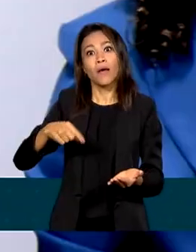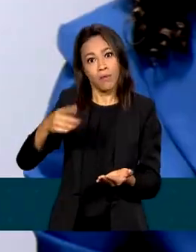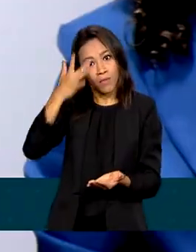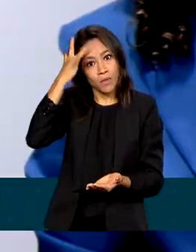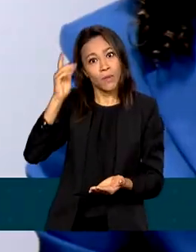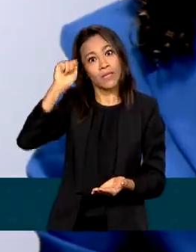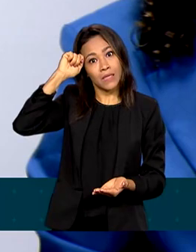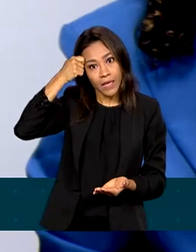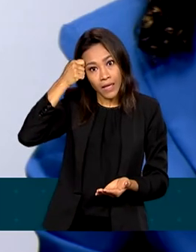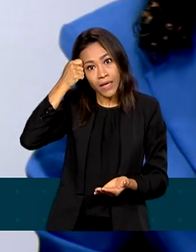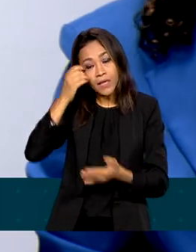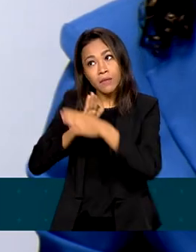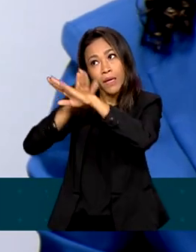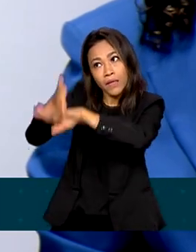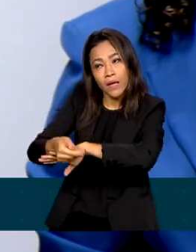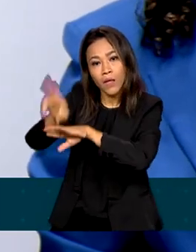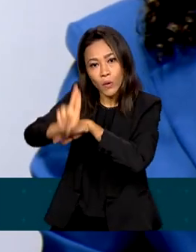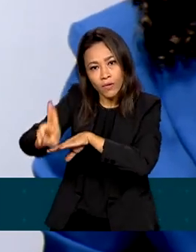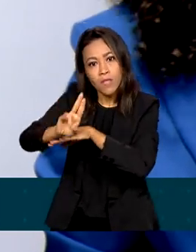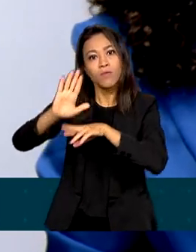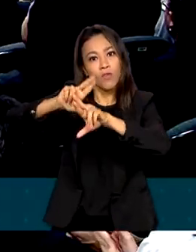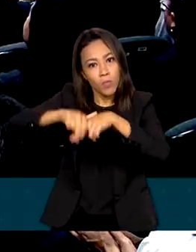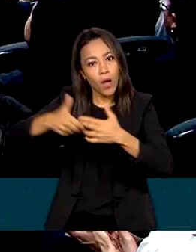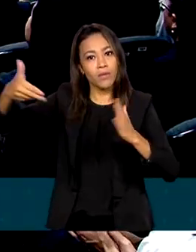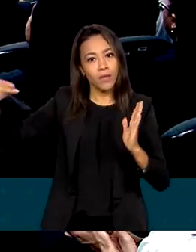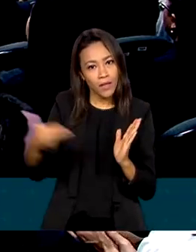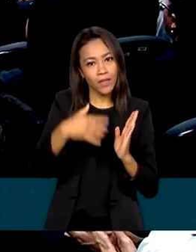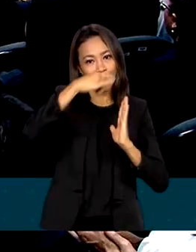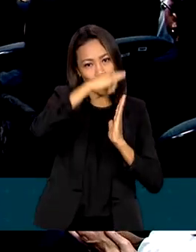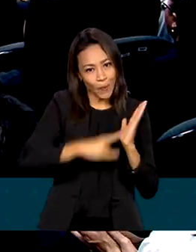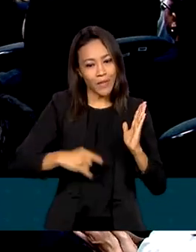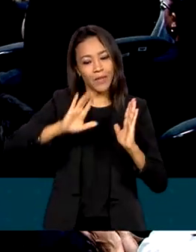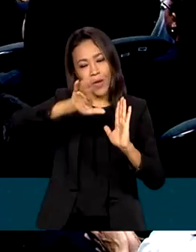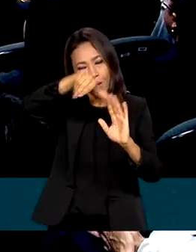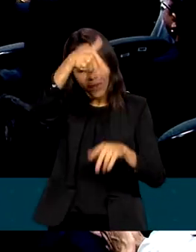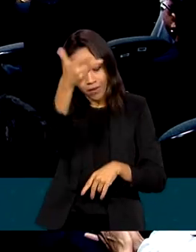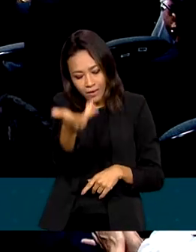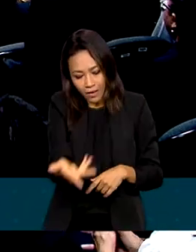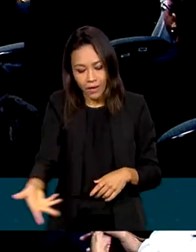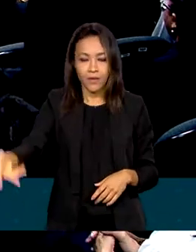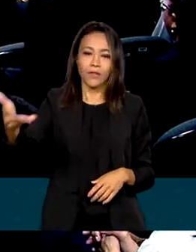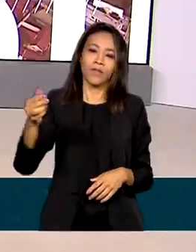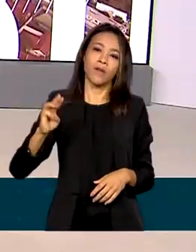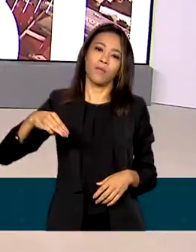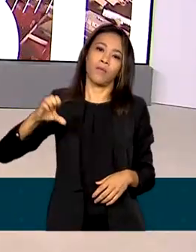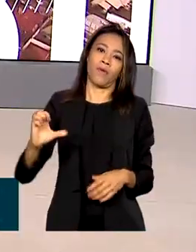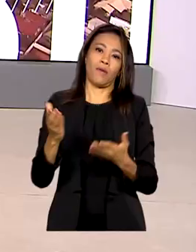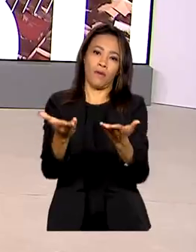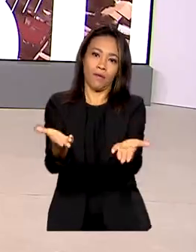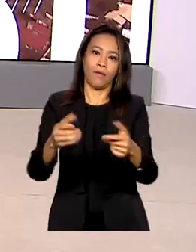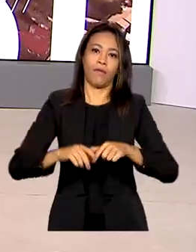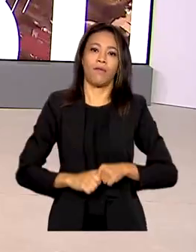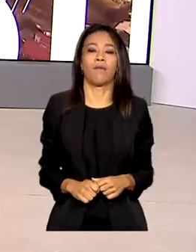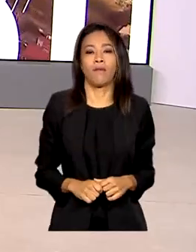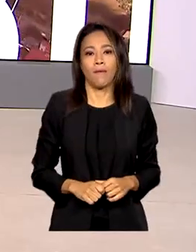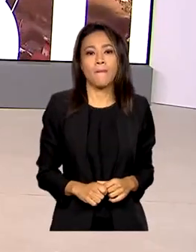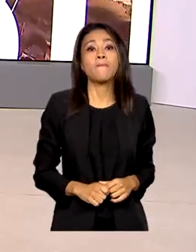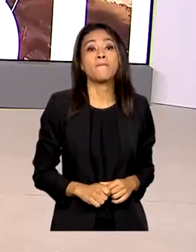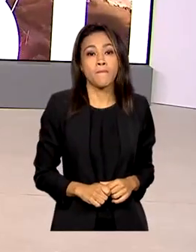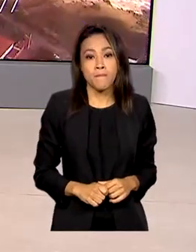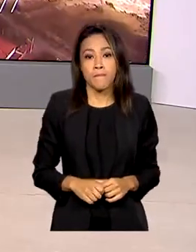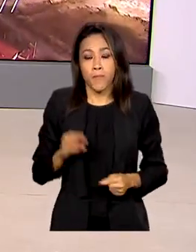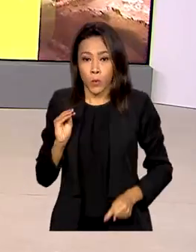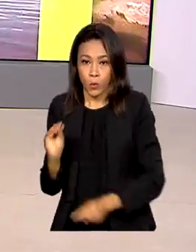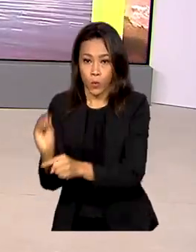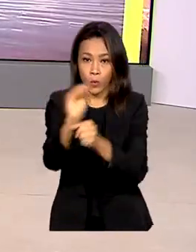públicas. E foi por causa dessa decisão a homenagem do Ministério da Educação. A preservação